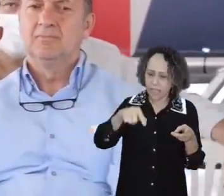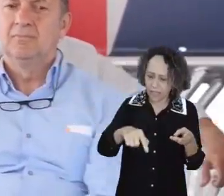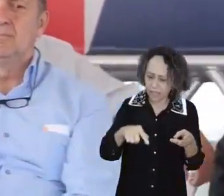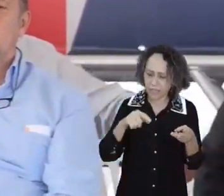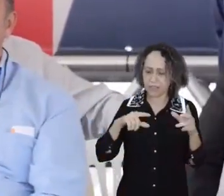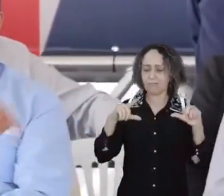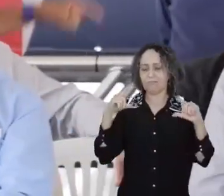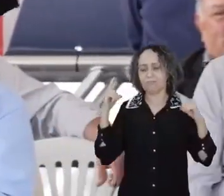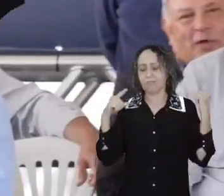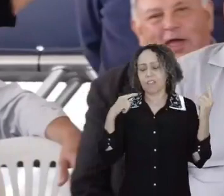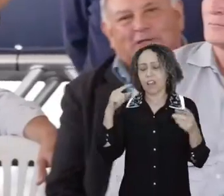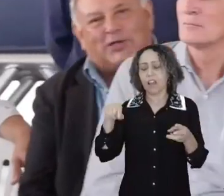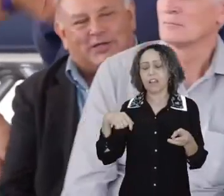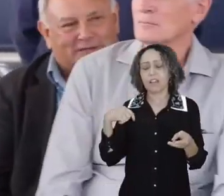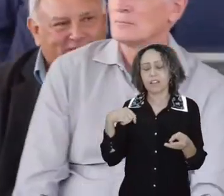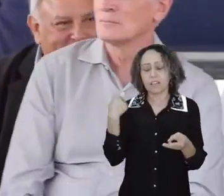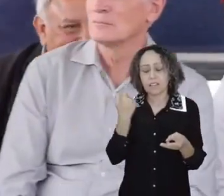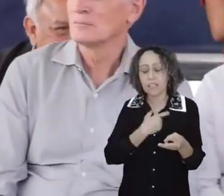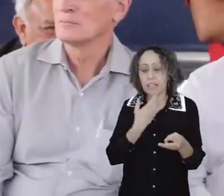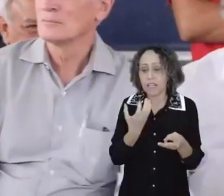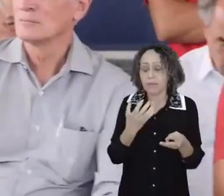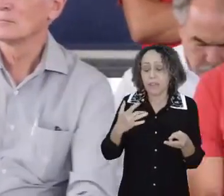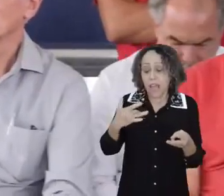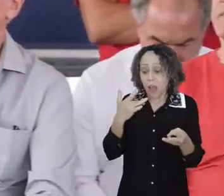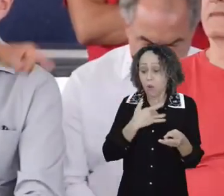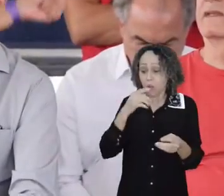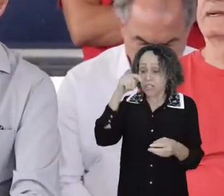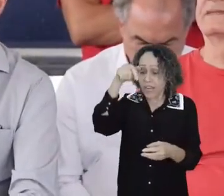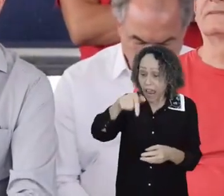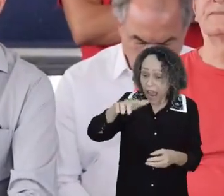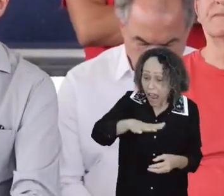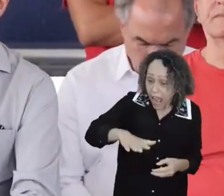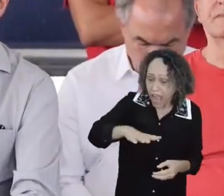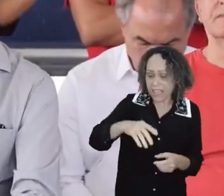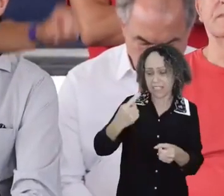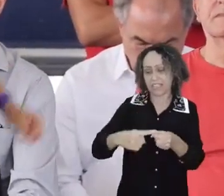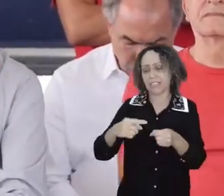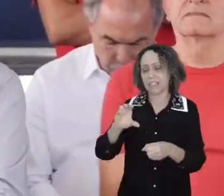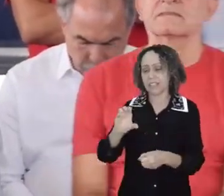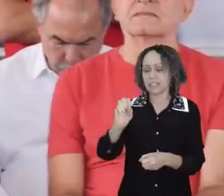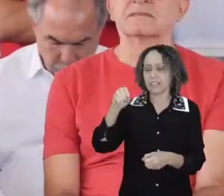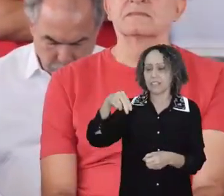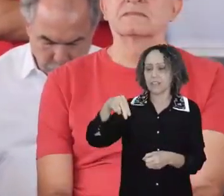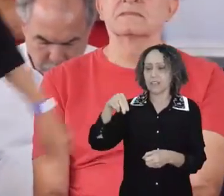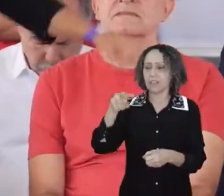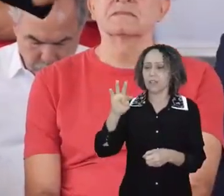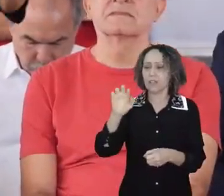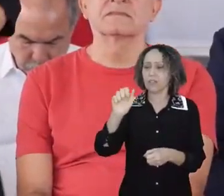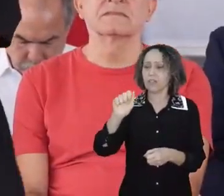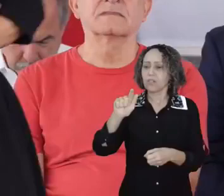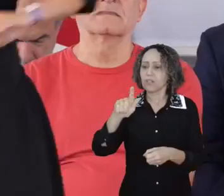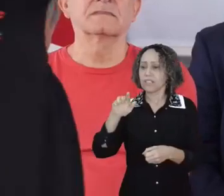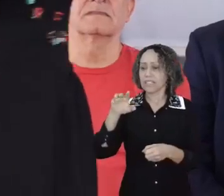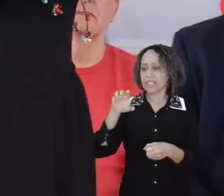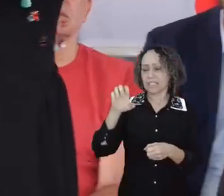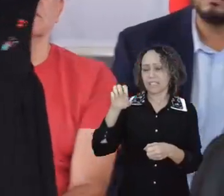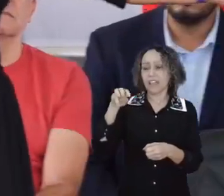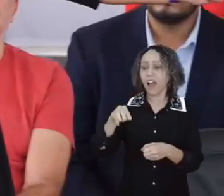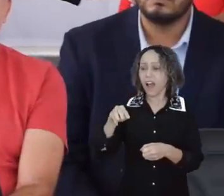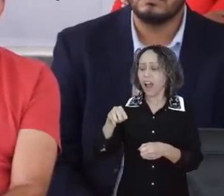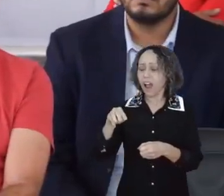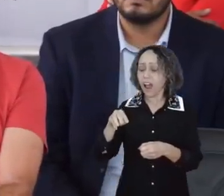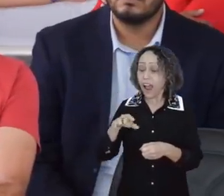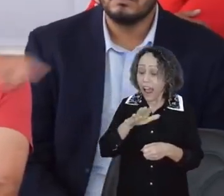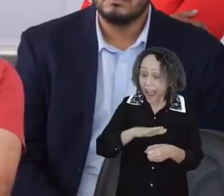saúde aqui. E aqui em Contagem, as crianças não nasciam aqui. As crianças nasciam em